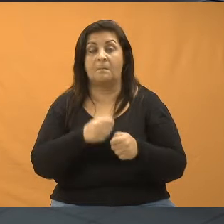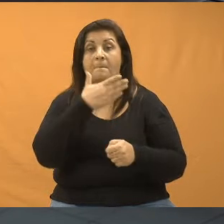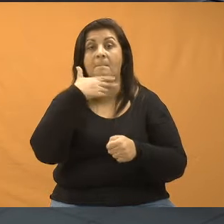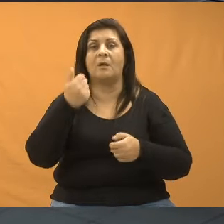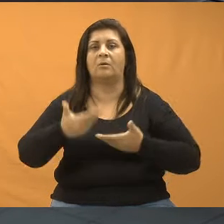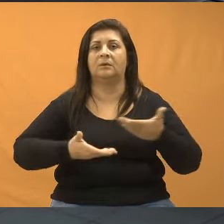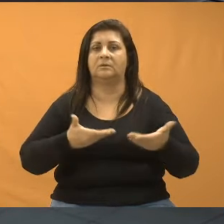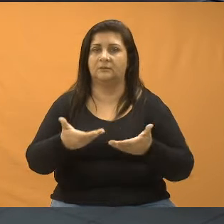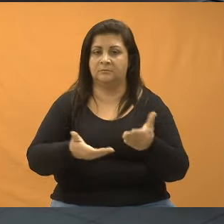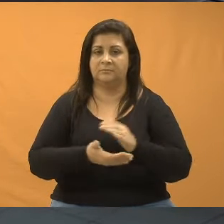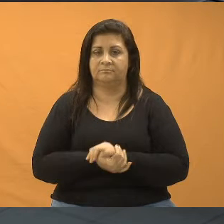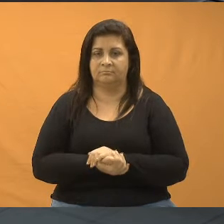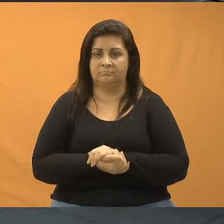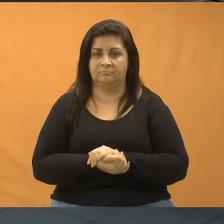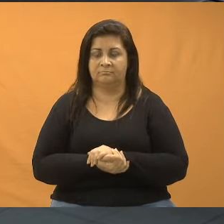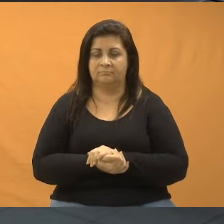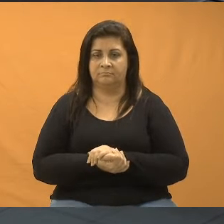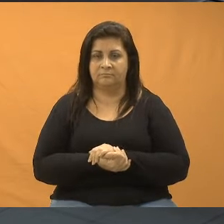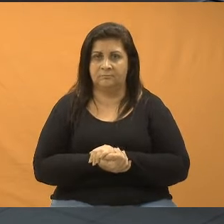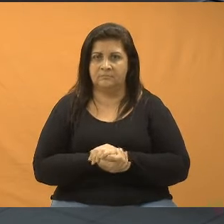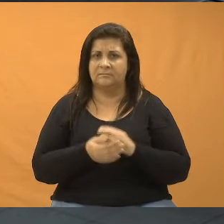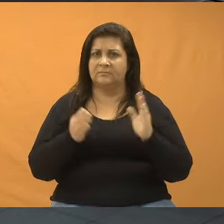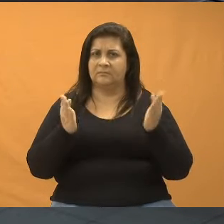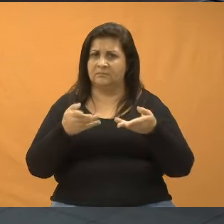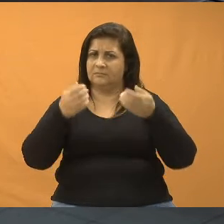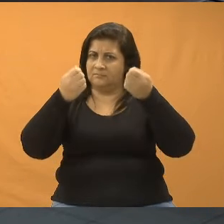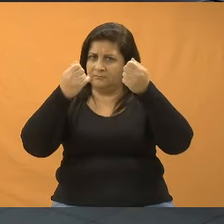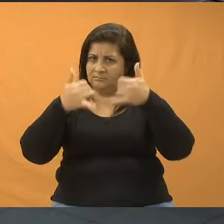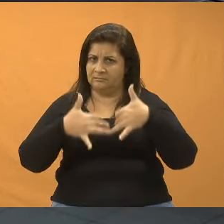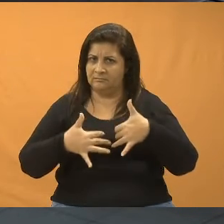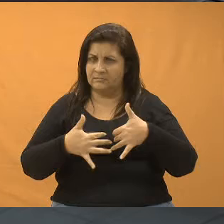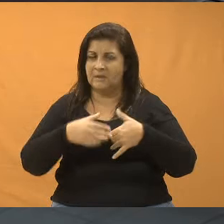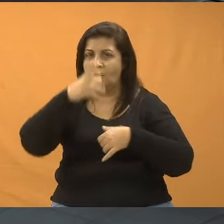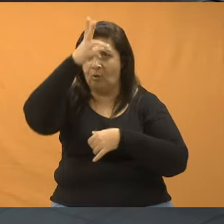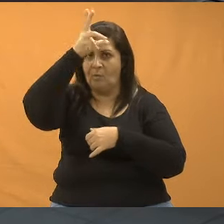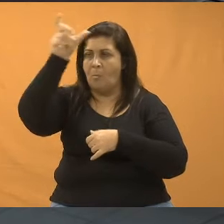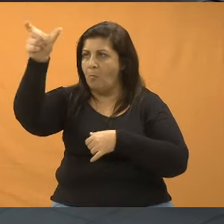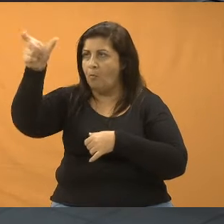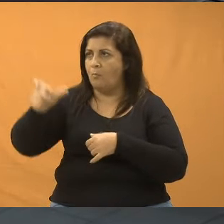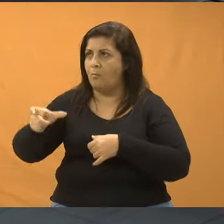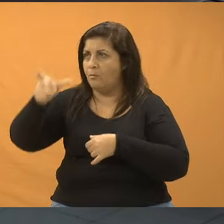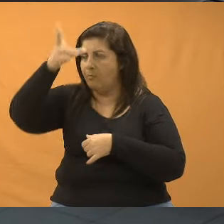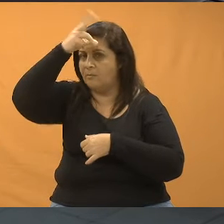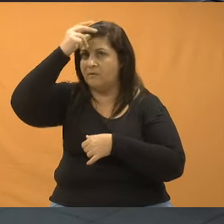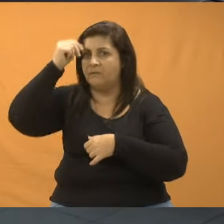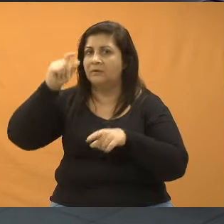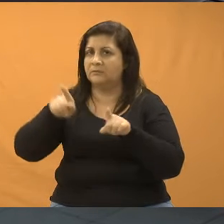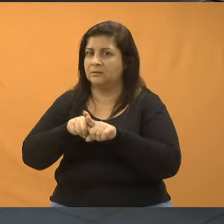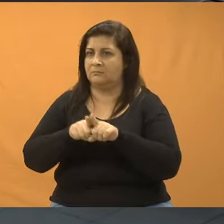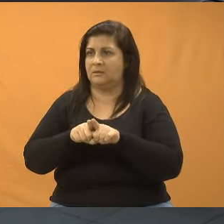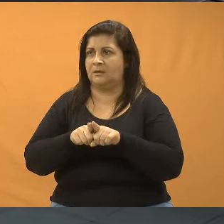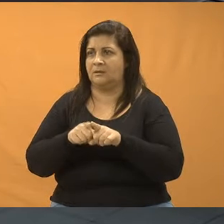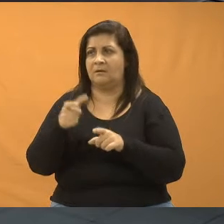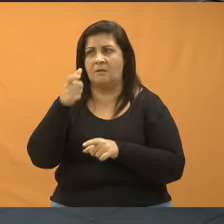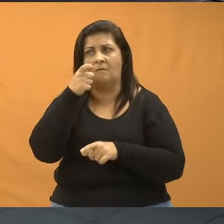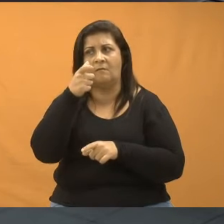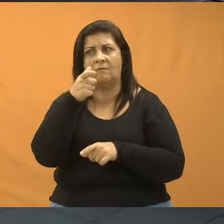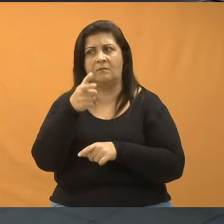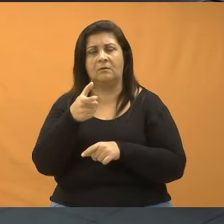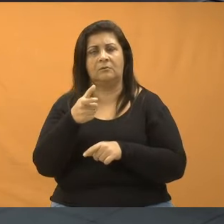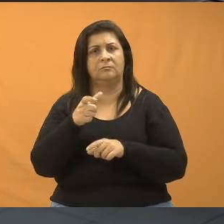atendimento. E outra coisa, Celso, já disse para você, já disse para o Isaías, eu tenho uma visão um pouco menos romântica da coisa.